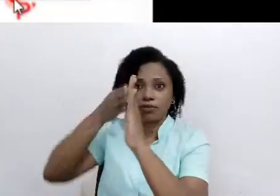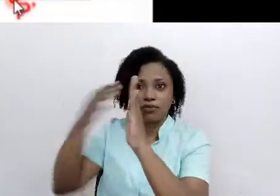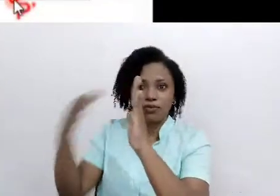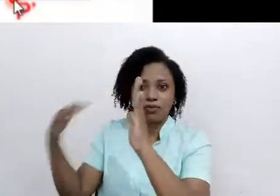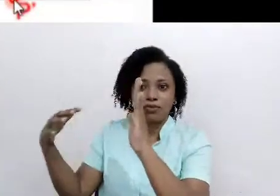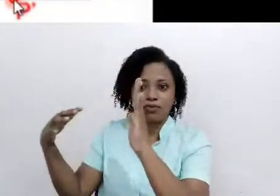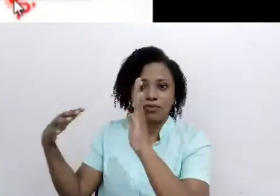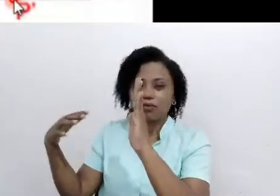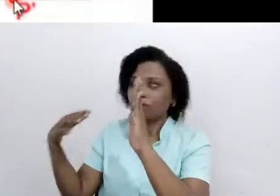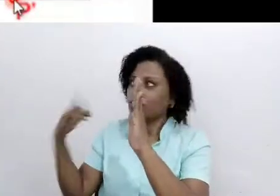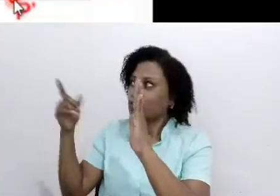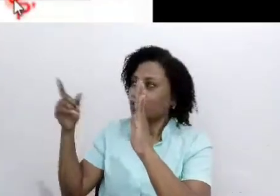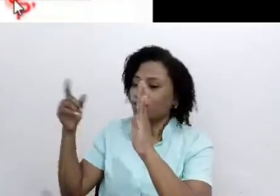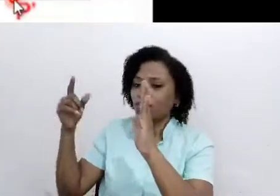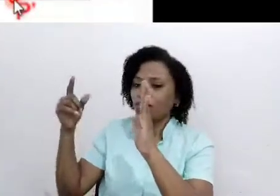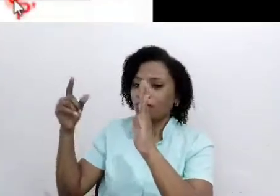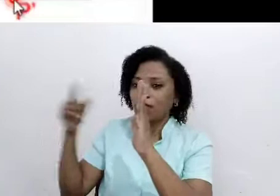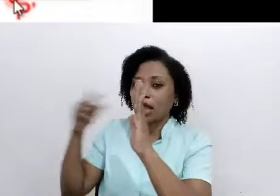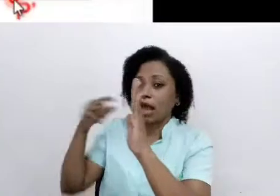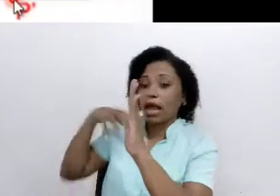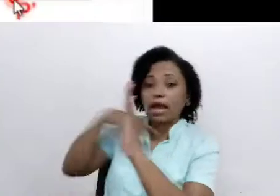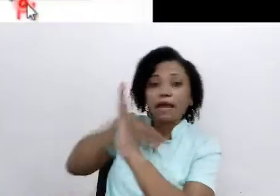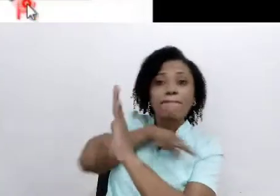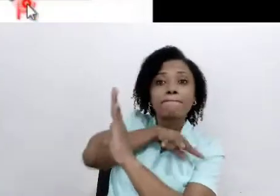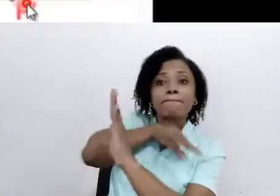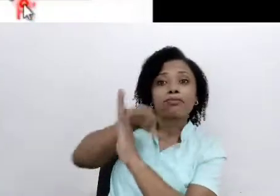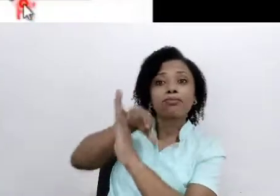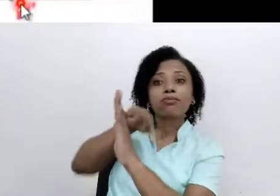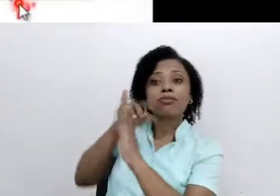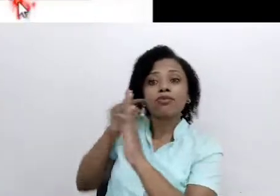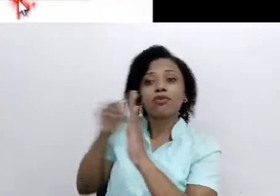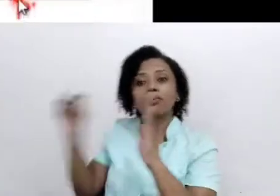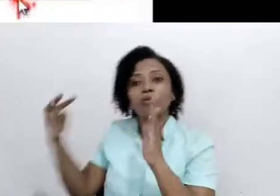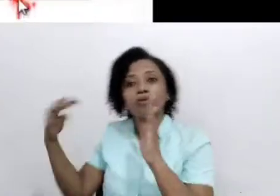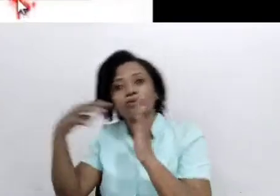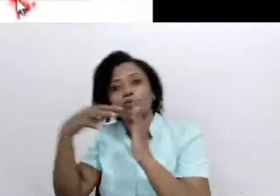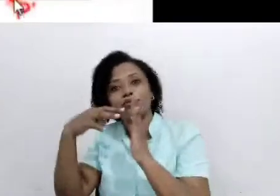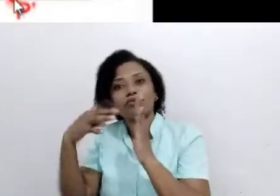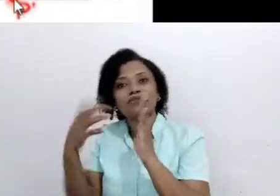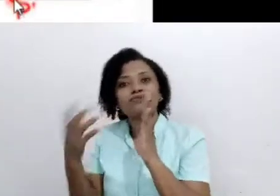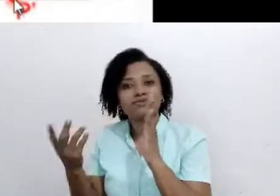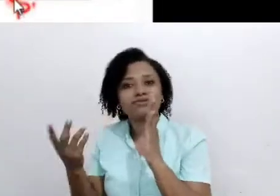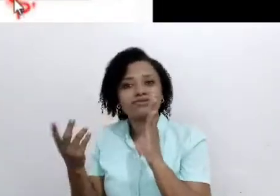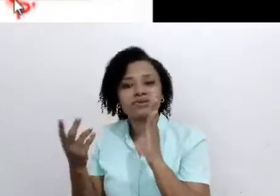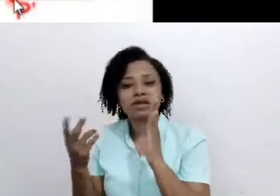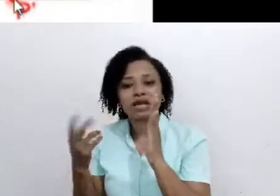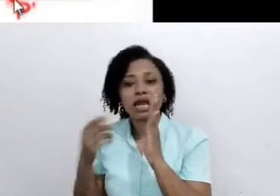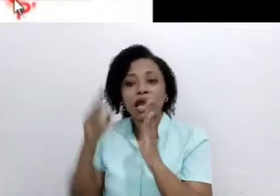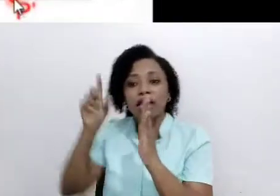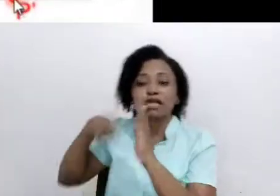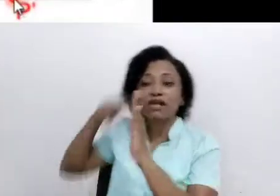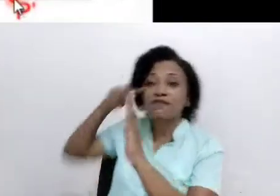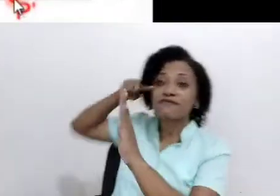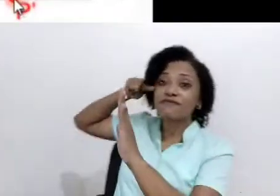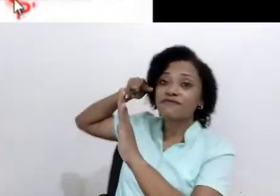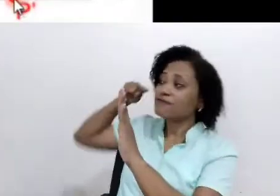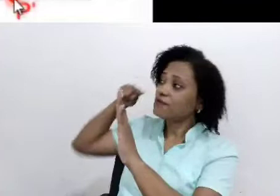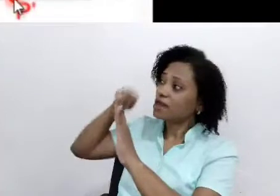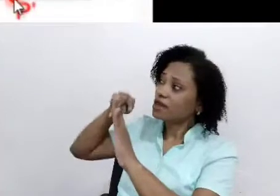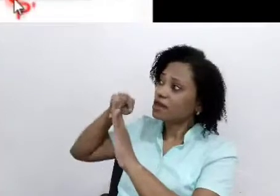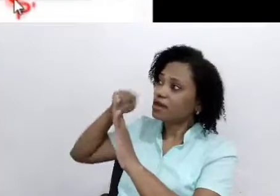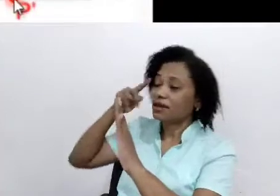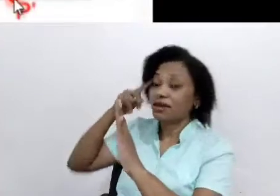se estivesse dentro do espelho, como se estivesse atrás do espelho. É por isso que a gente consegue se observar, a gente consegue